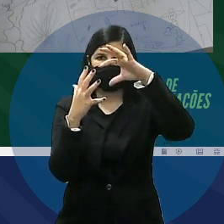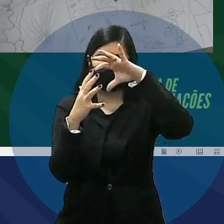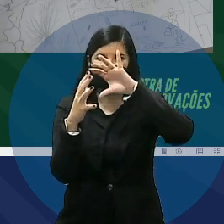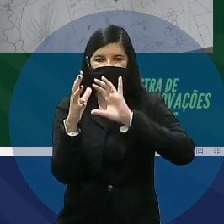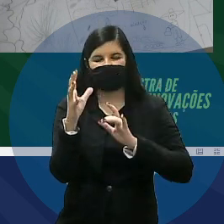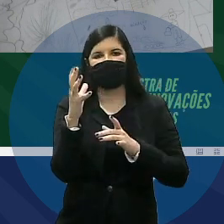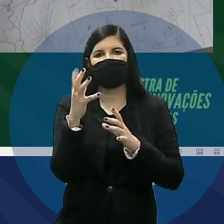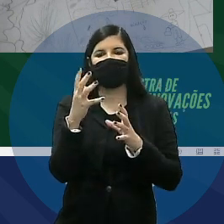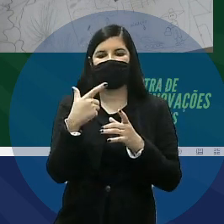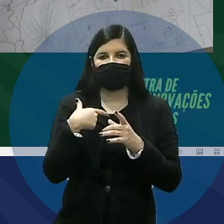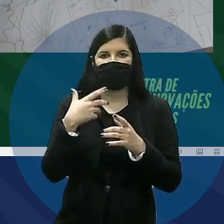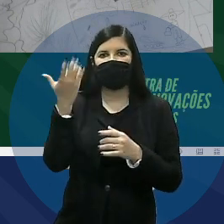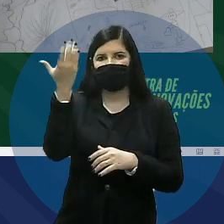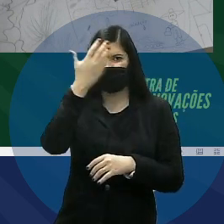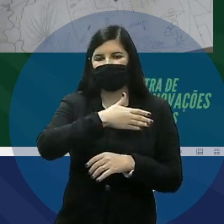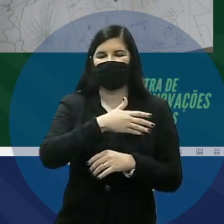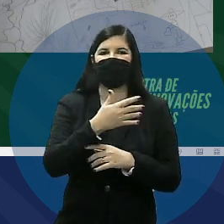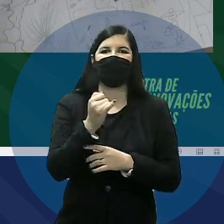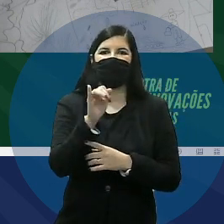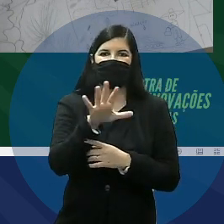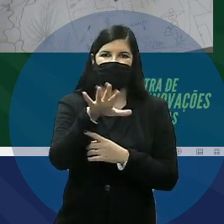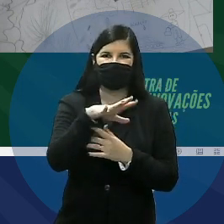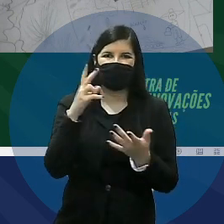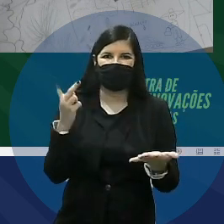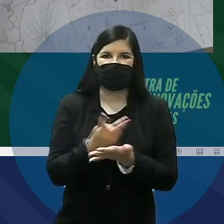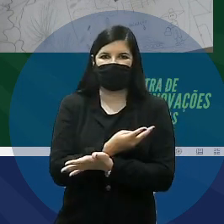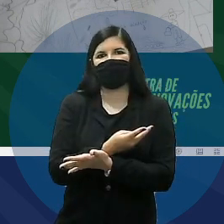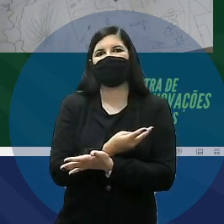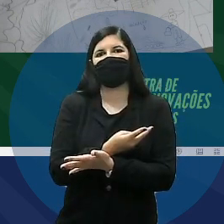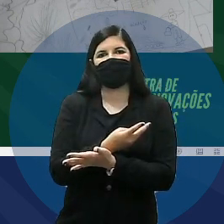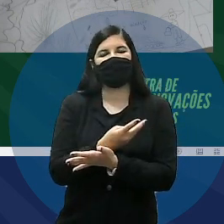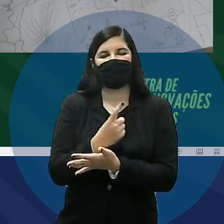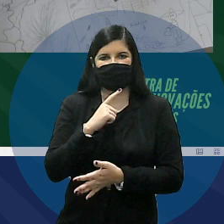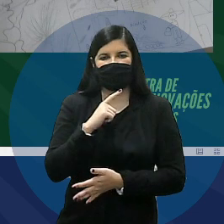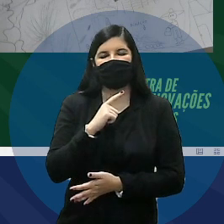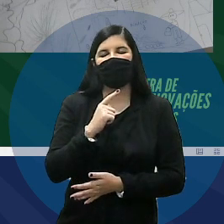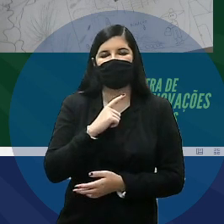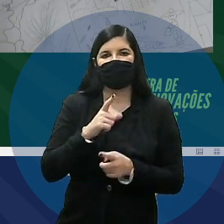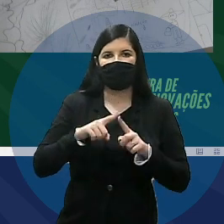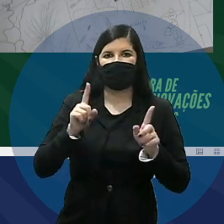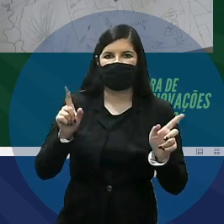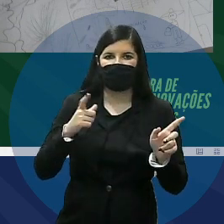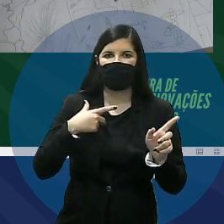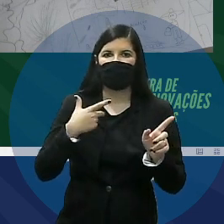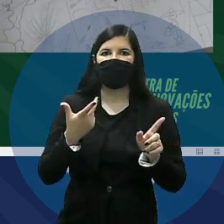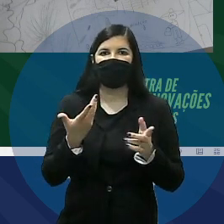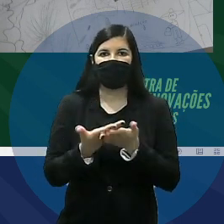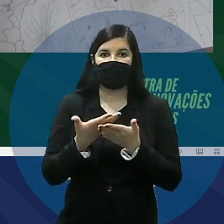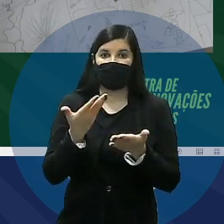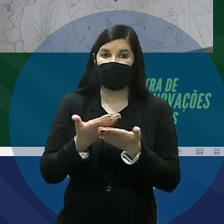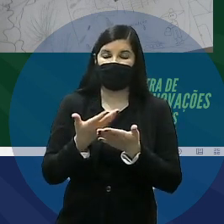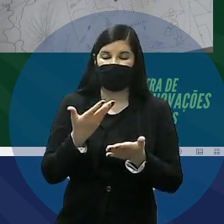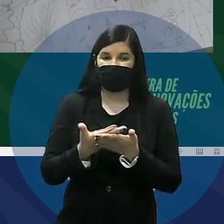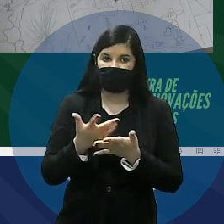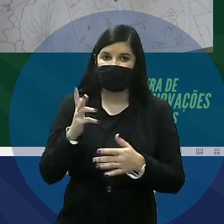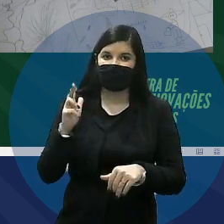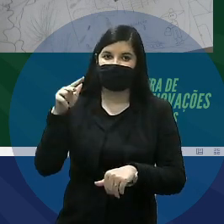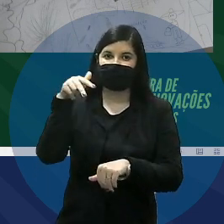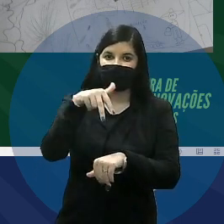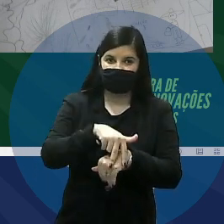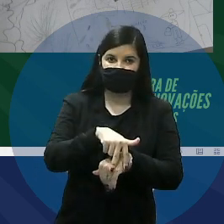é a imagem, é uma imagem errada, existe isso, mas a gente na aula de campo pôde